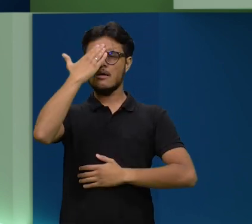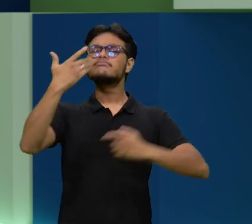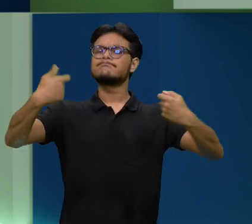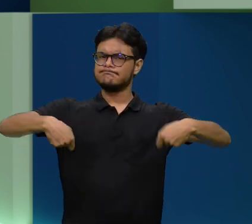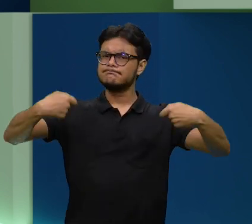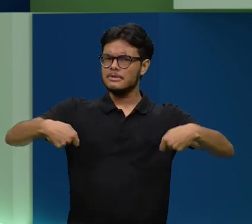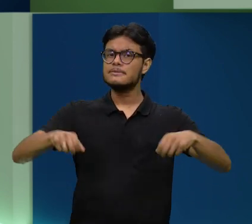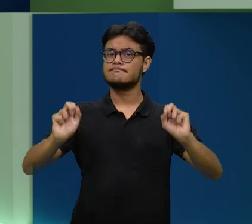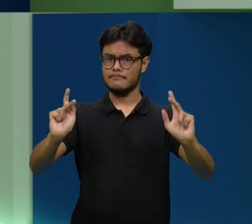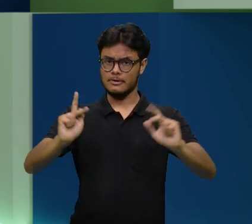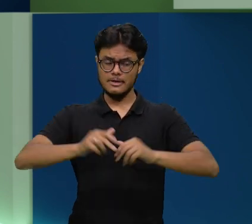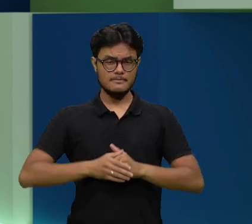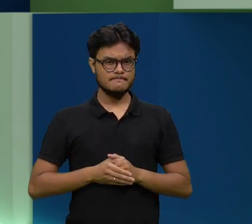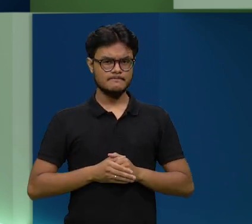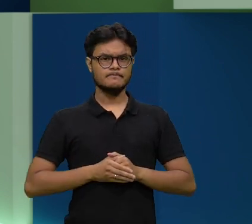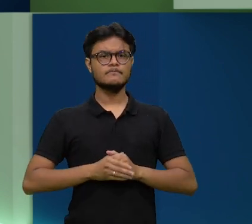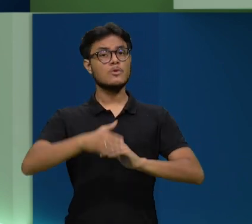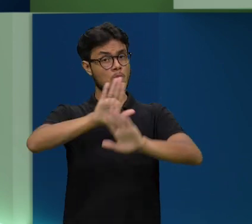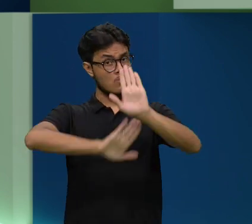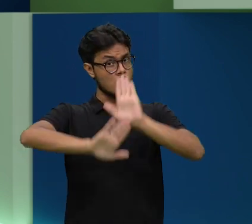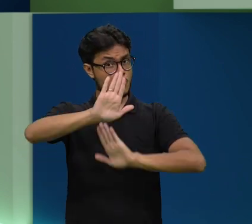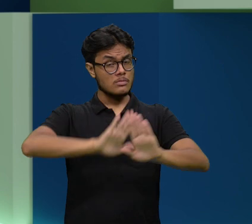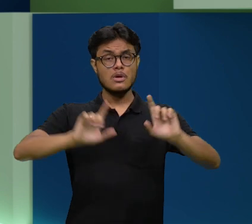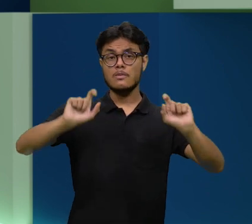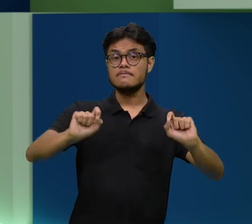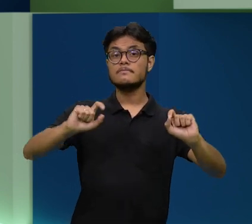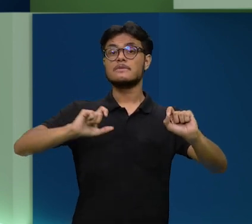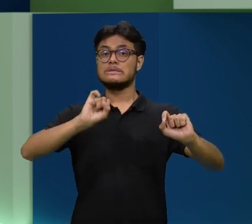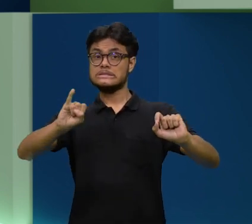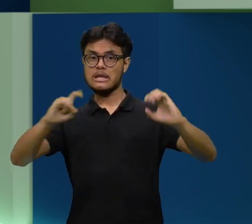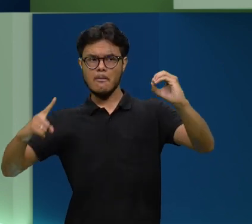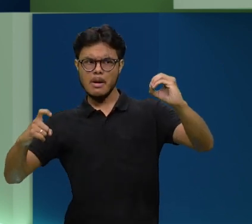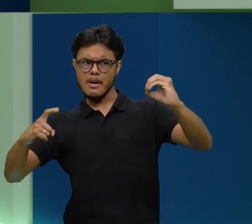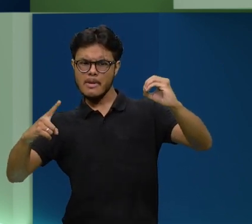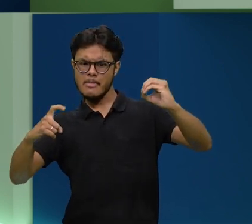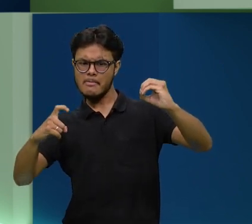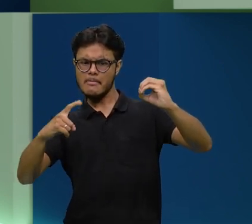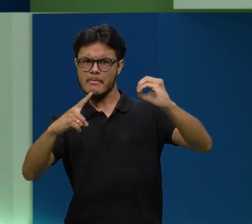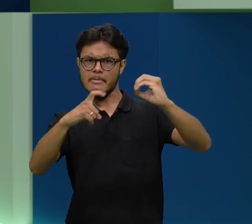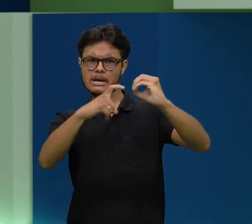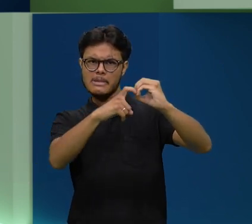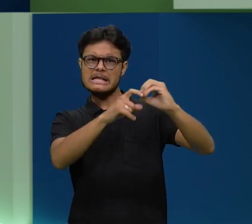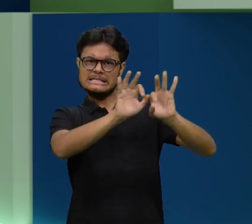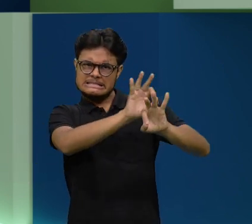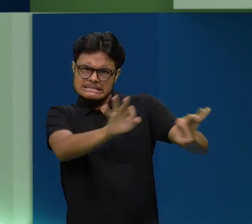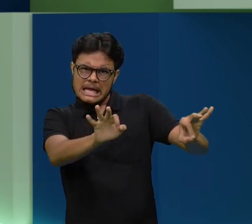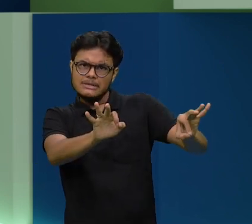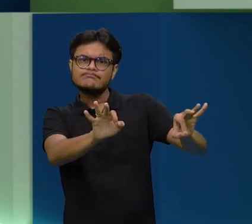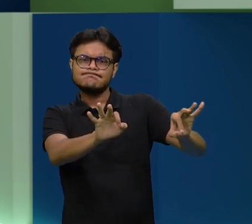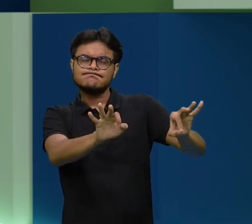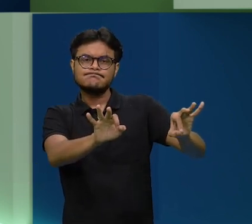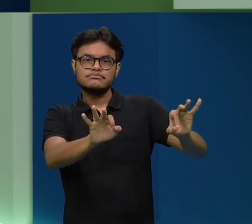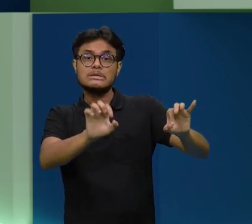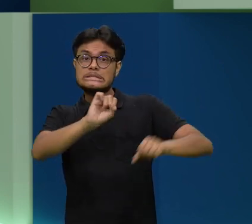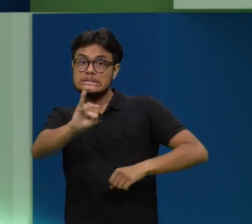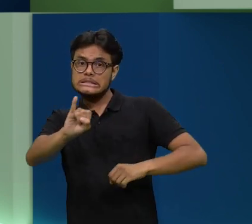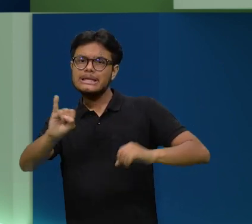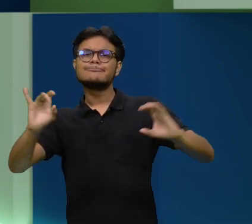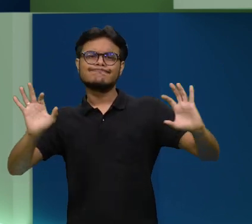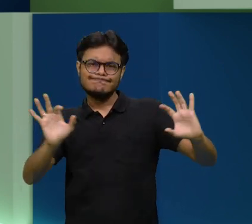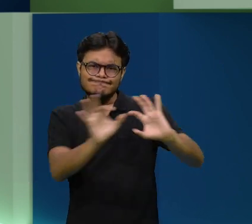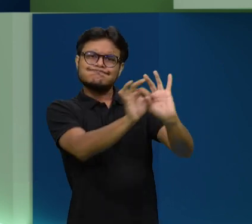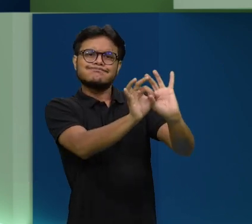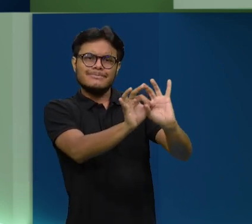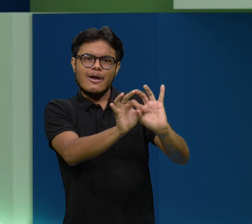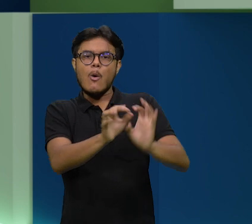da fecundação. Cuidado com isso, que a fecundação só se concretiza com a fusão dos núcleos. Você